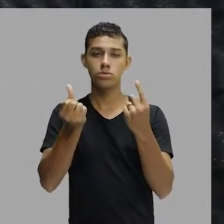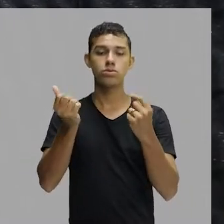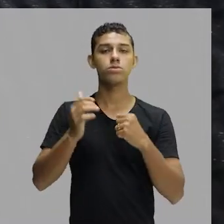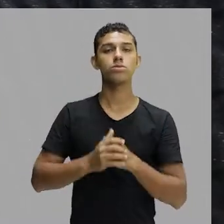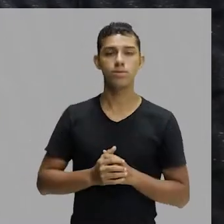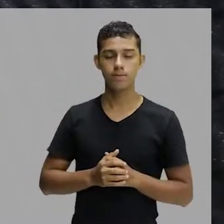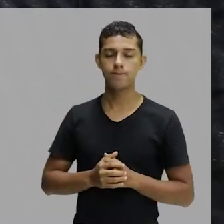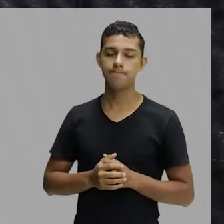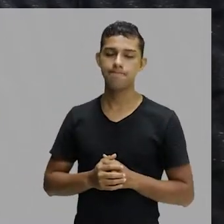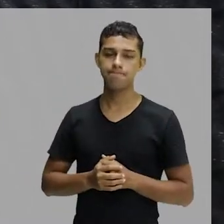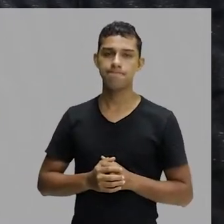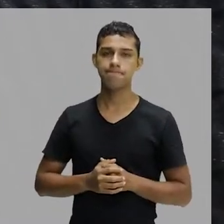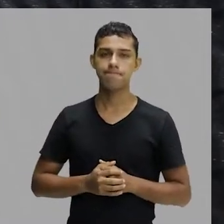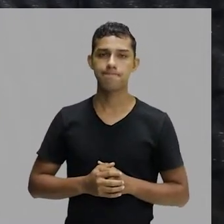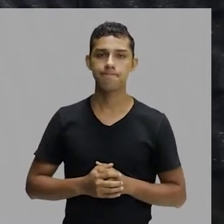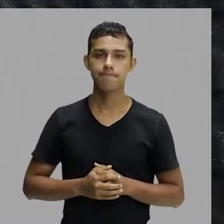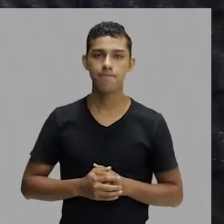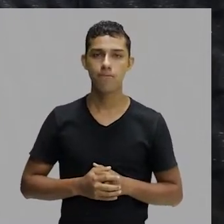trihidroxibenzeno.